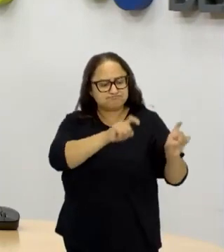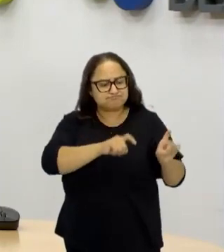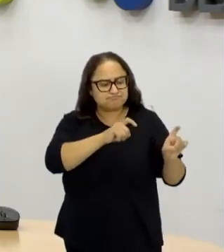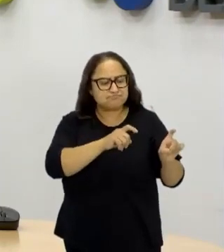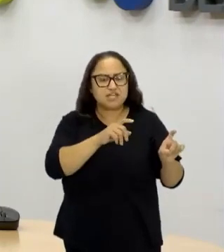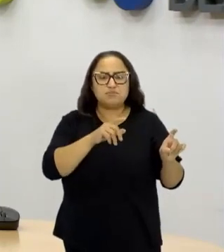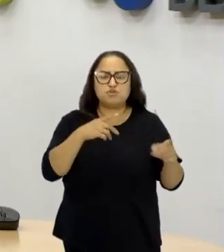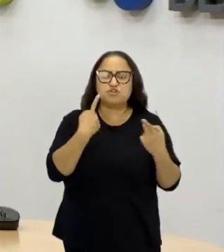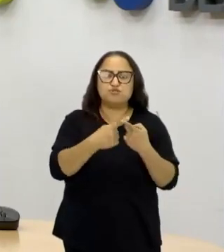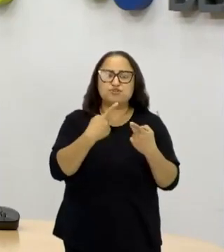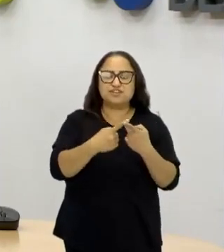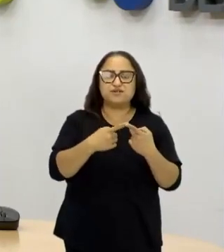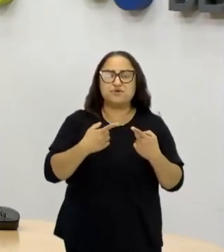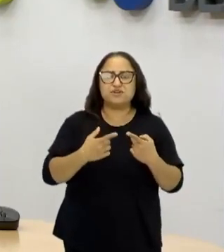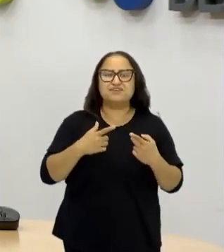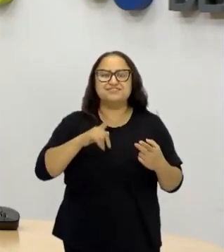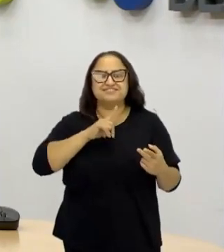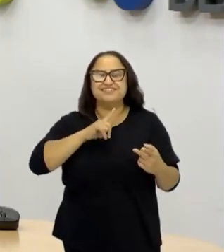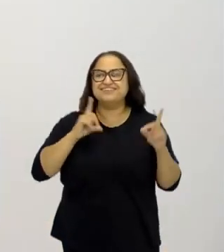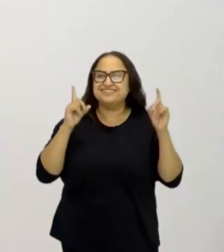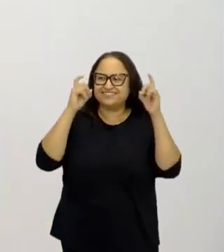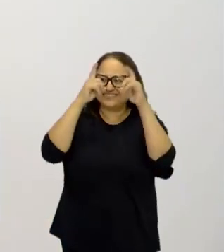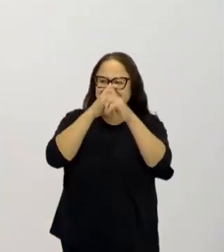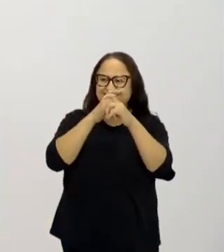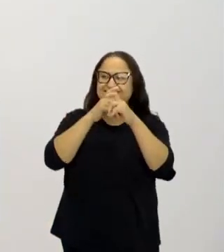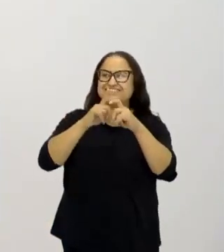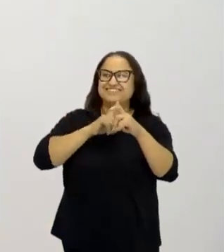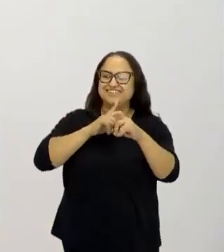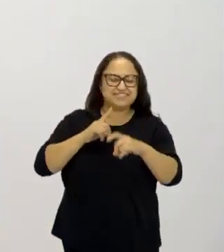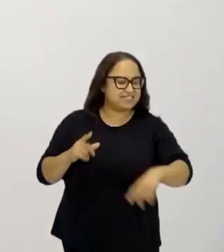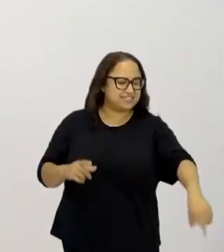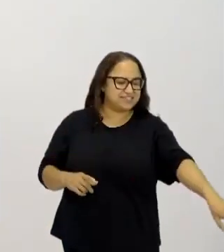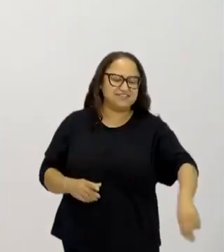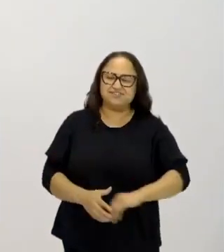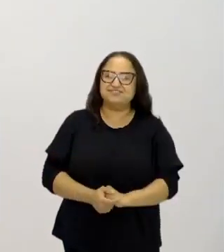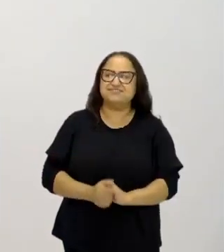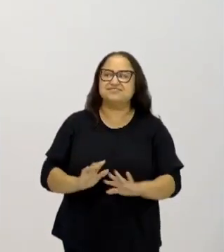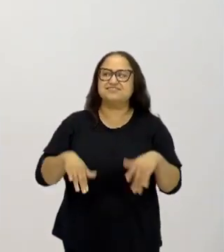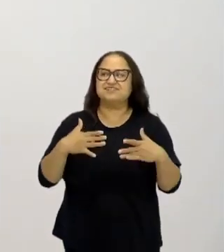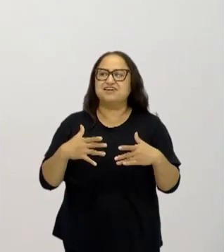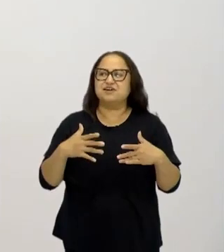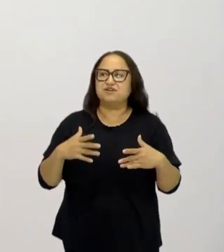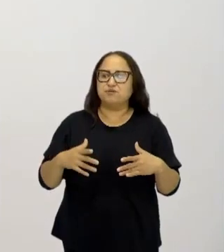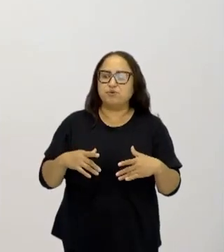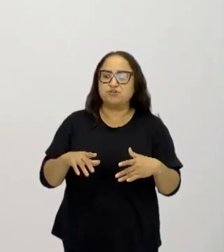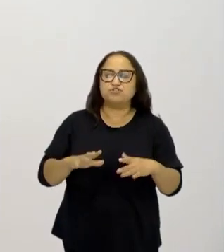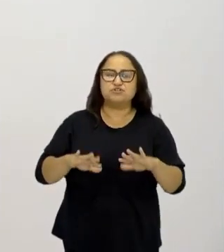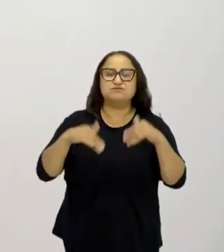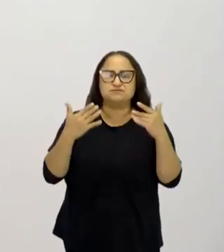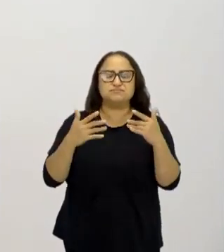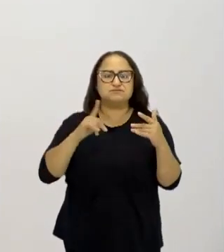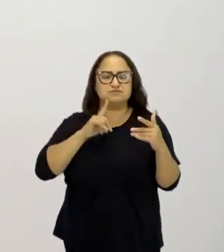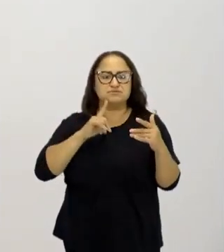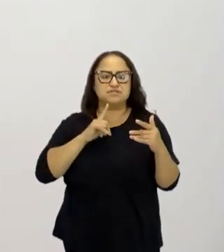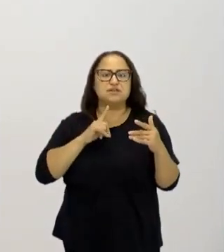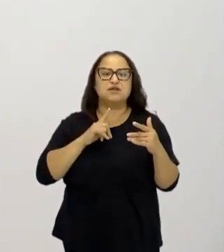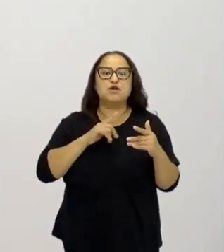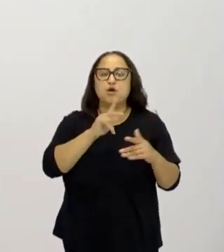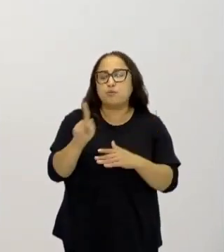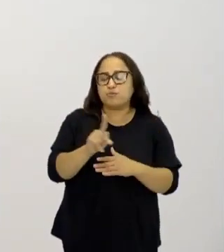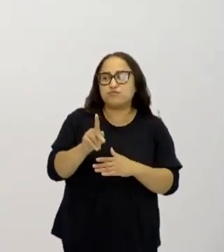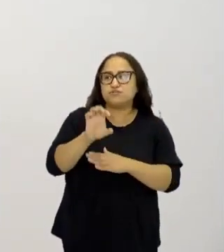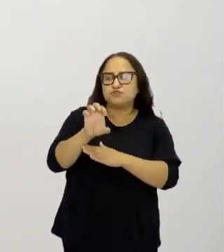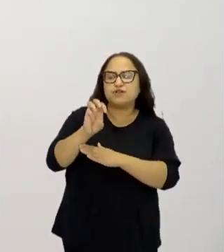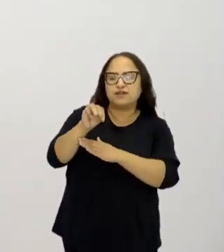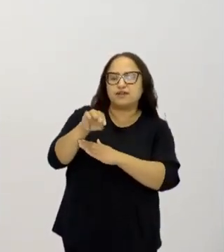dificuldades aí em produzir, né, Alcides? Muito bem lembrado. E por falar em lembrança, eu queria aqui compartilhar o professor Emerson,